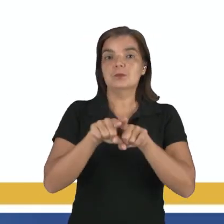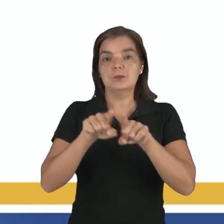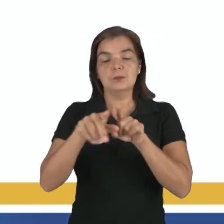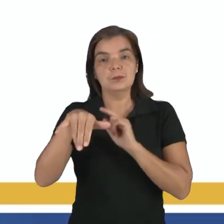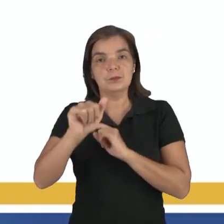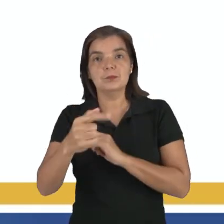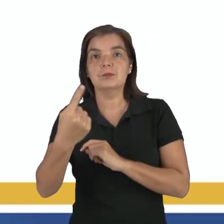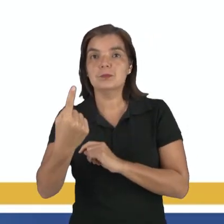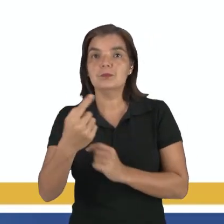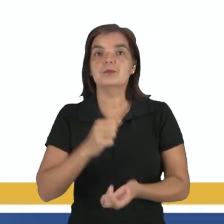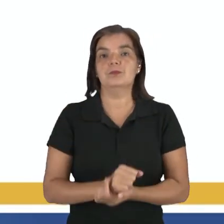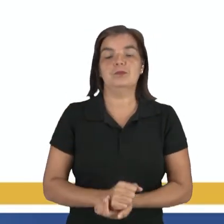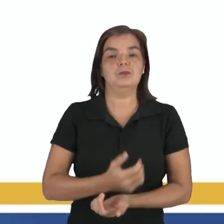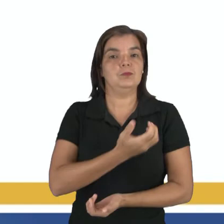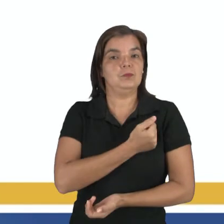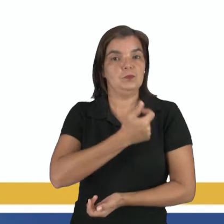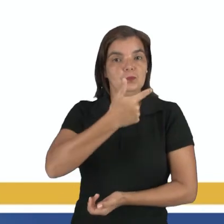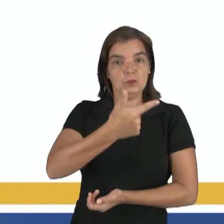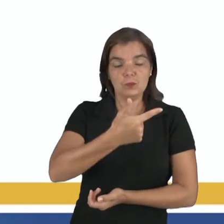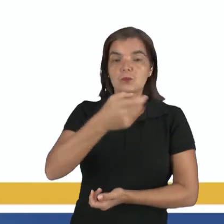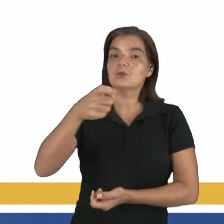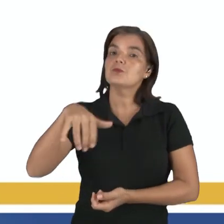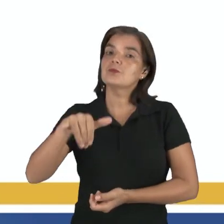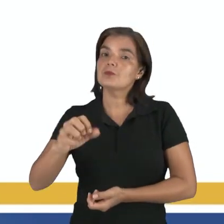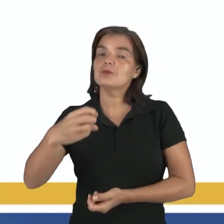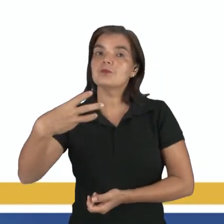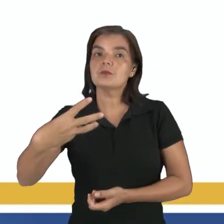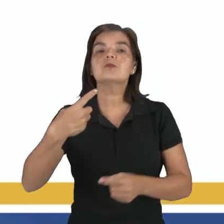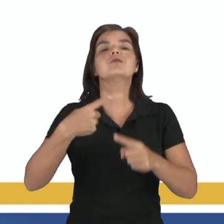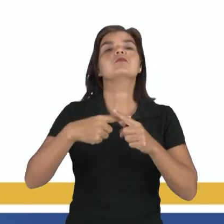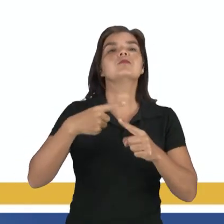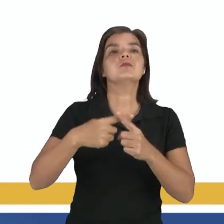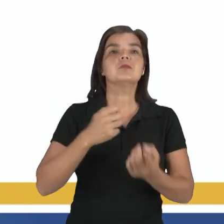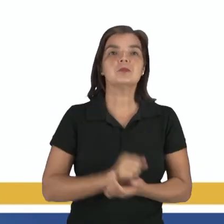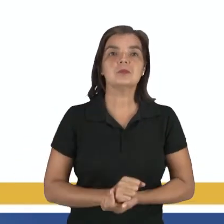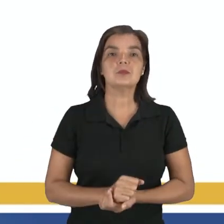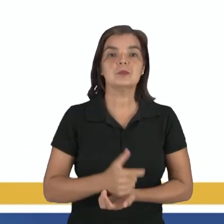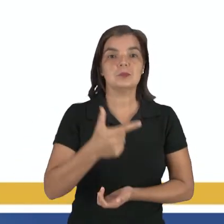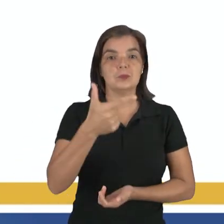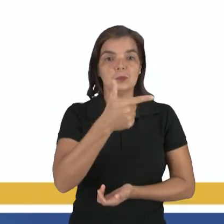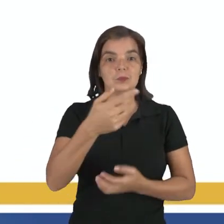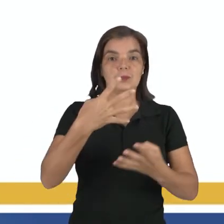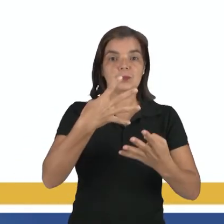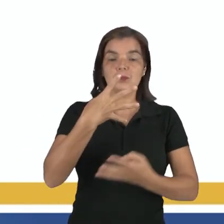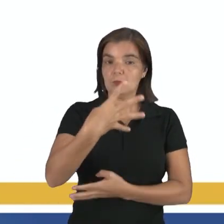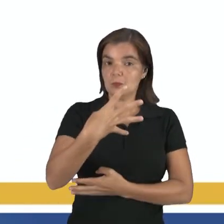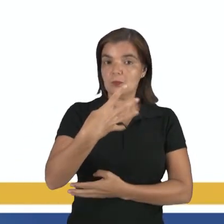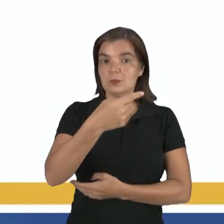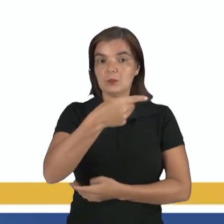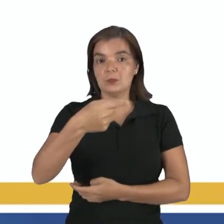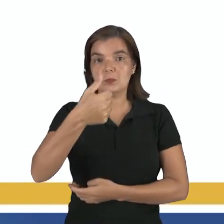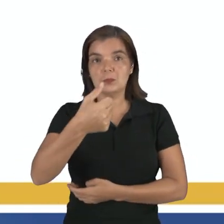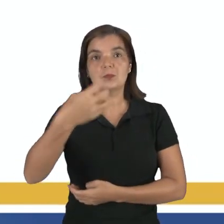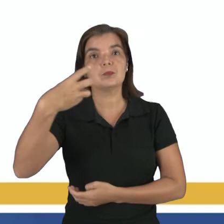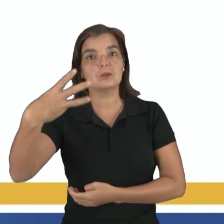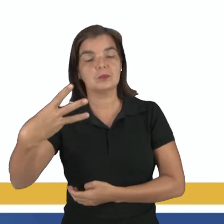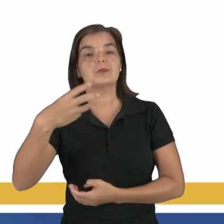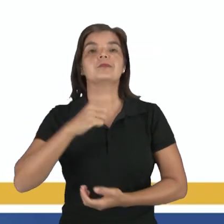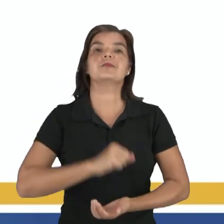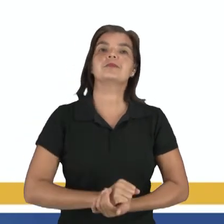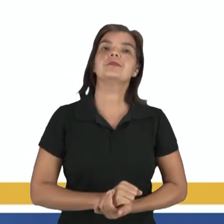1. X vale 2, o y vale 3. Por quê? 2 vezes 2, 4 menos 1,